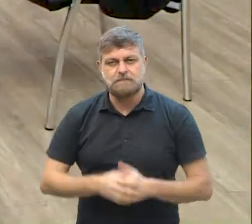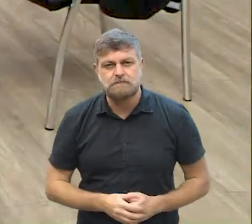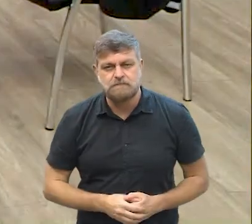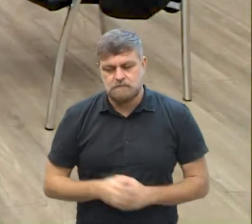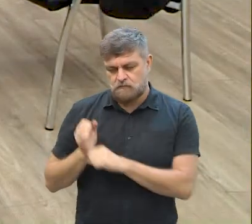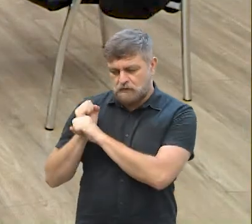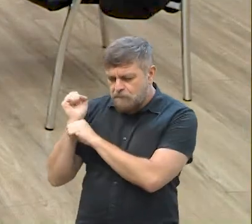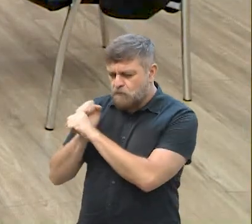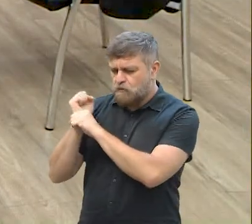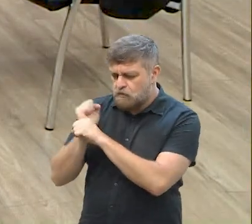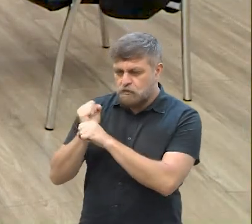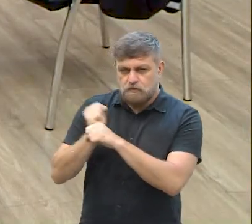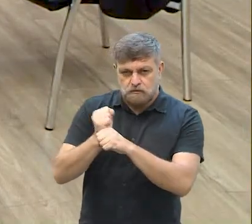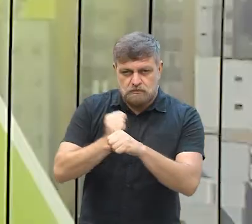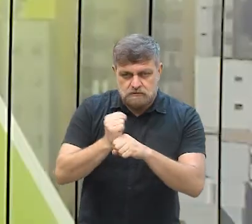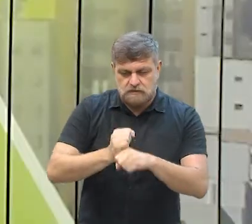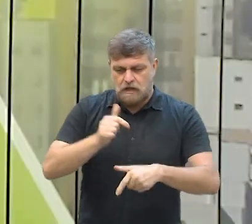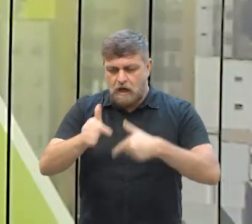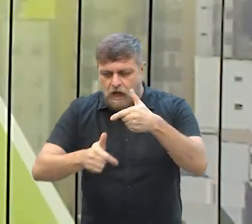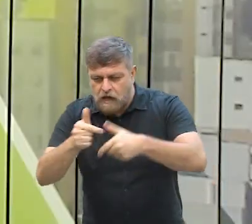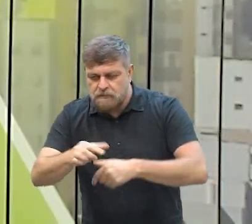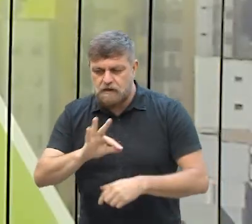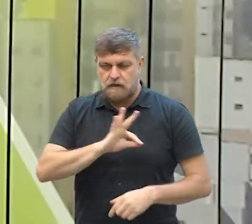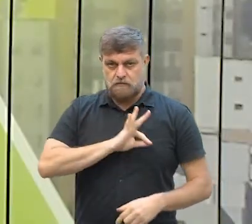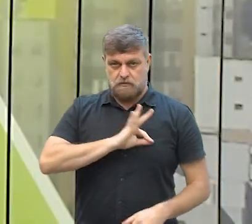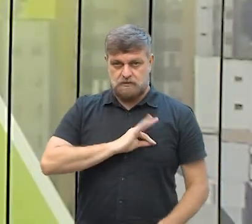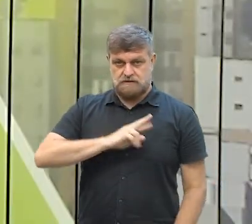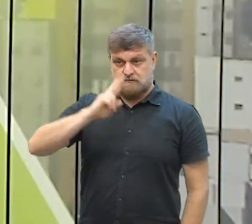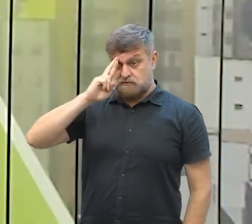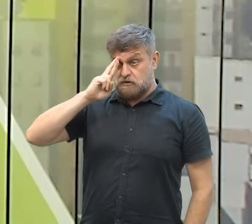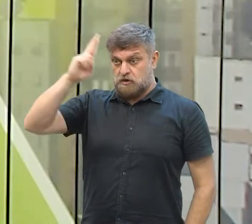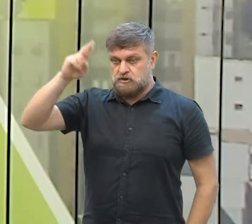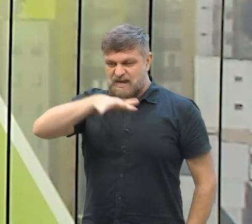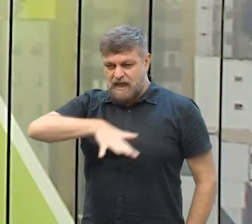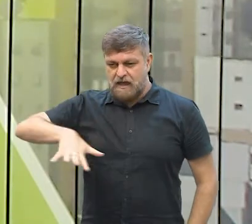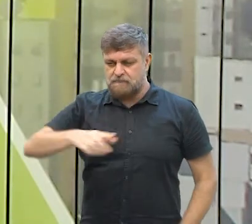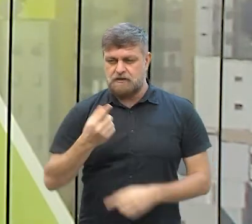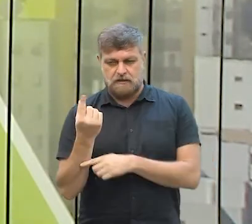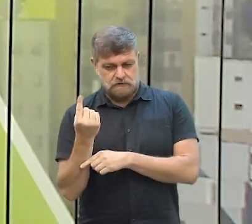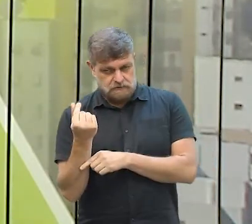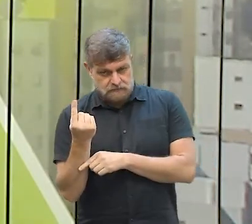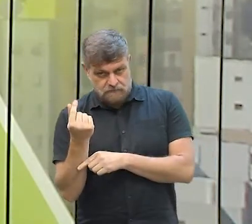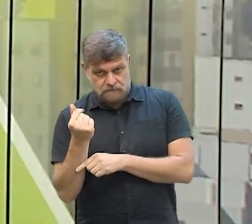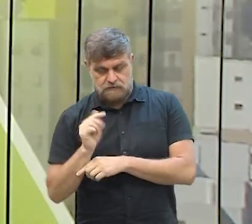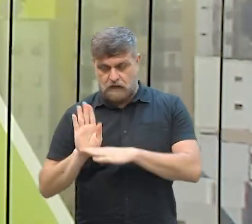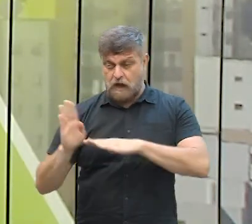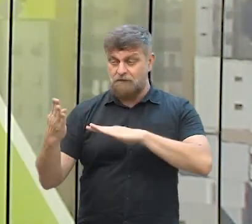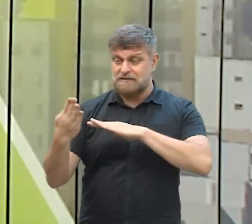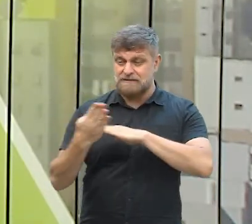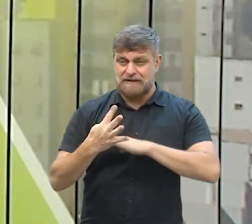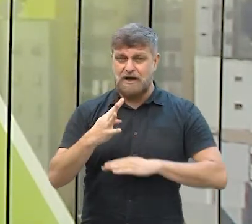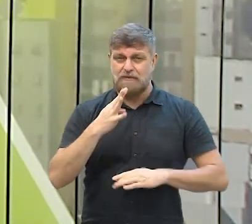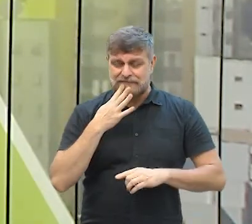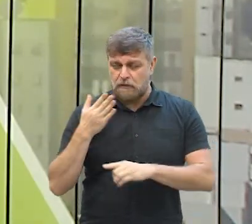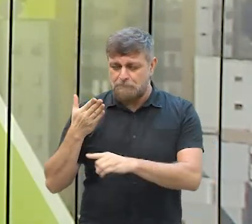E durante tantos anos atuando nos batalhões, como chefe na seção de finanças, conheceu diversos bairros aqui da